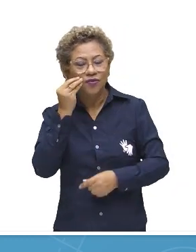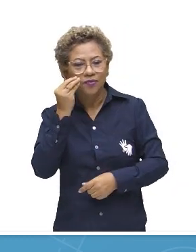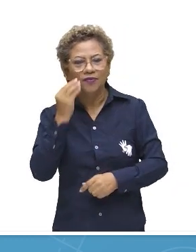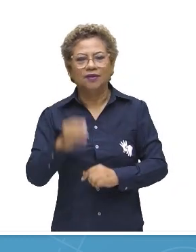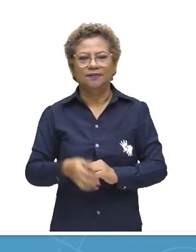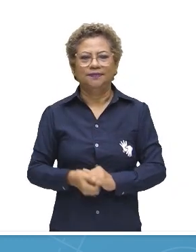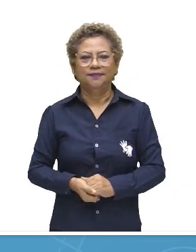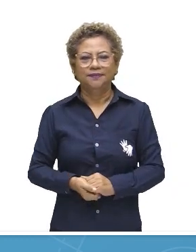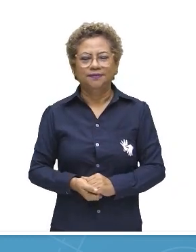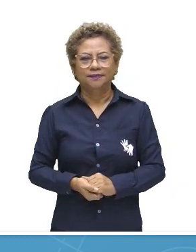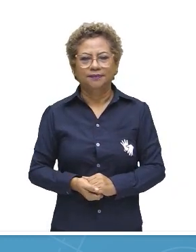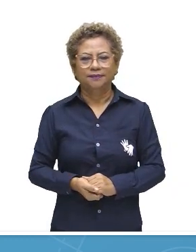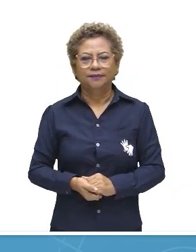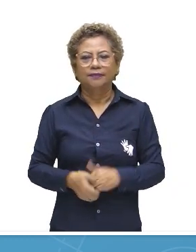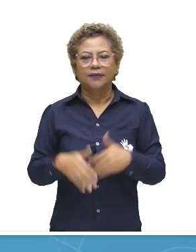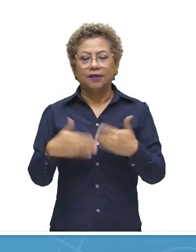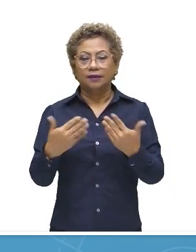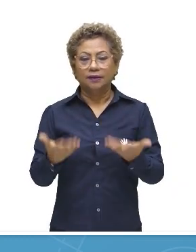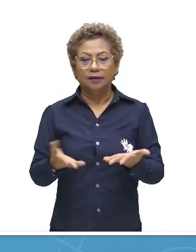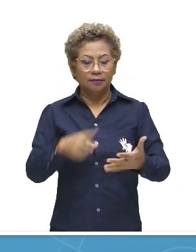2. Bom,